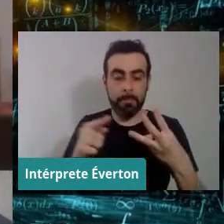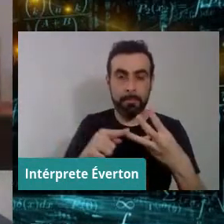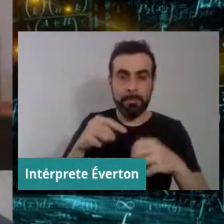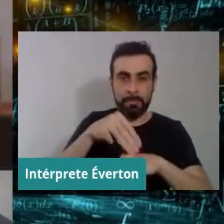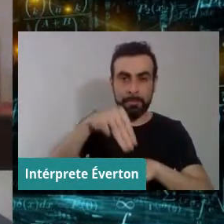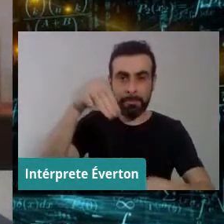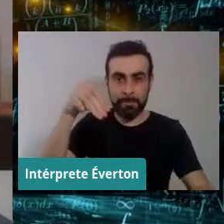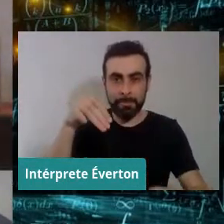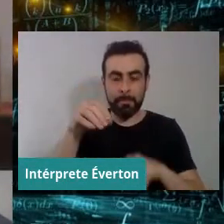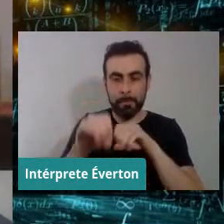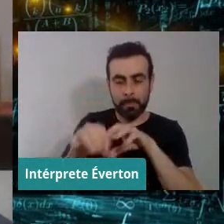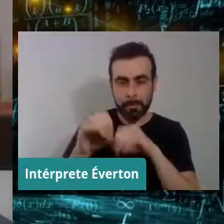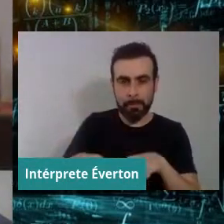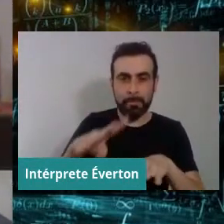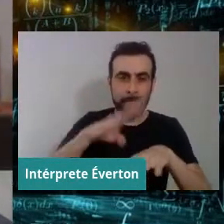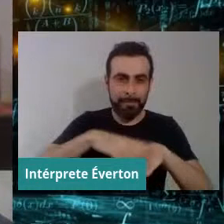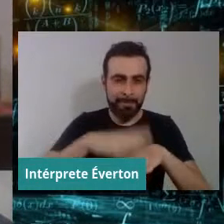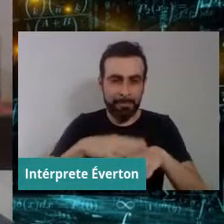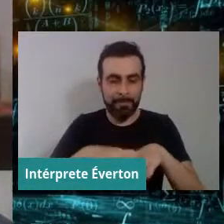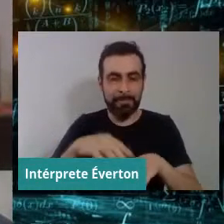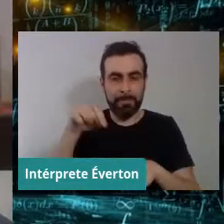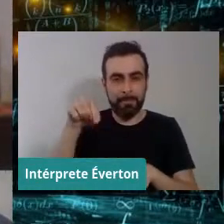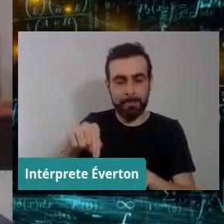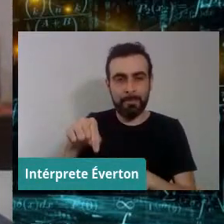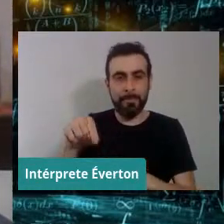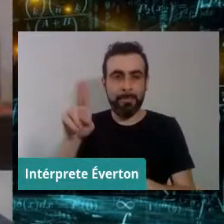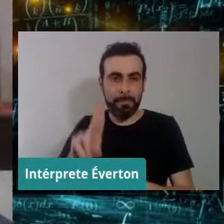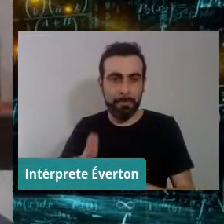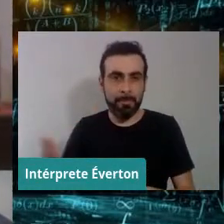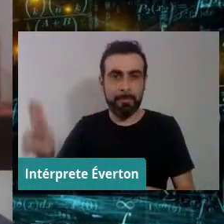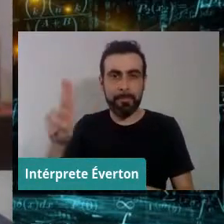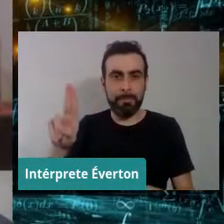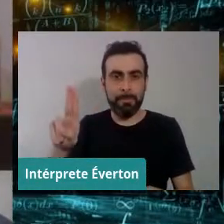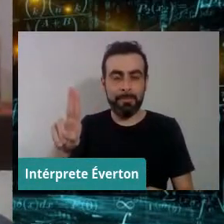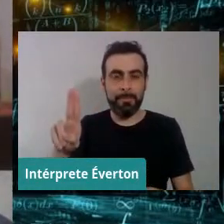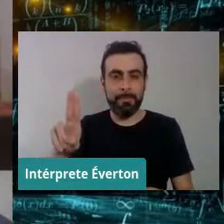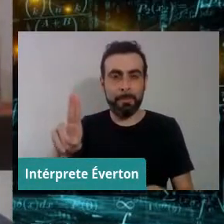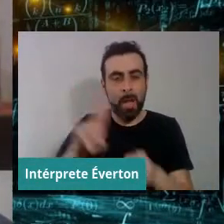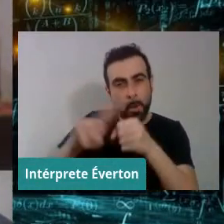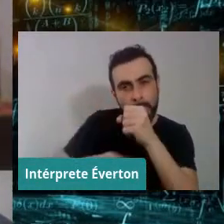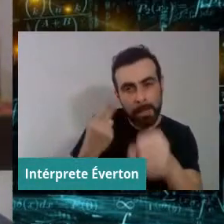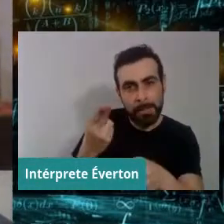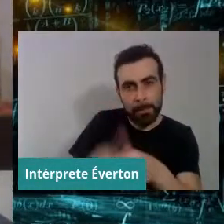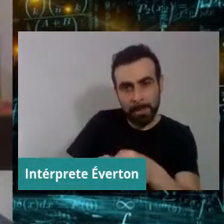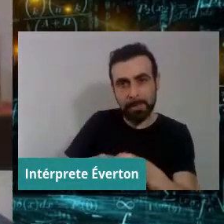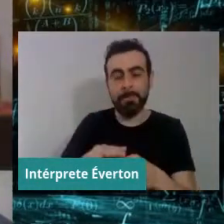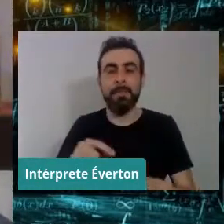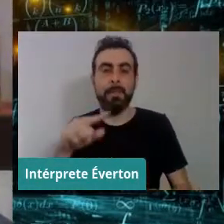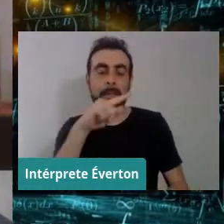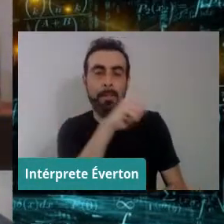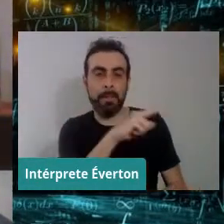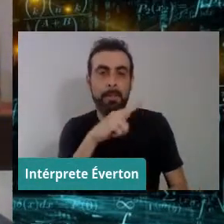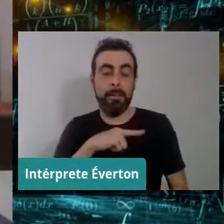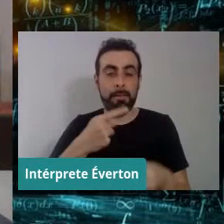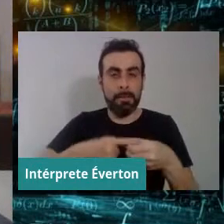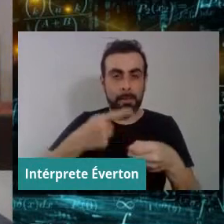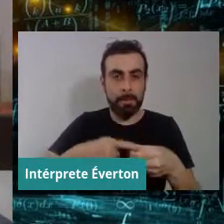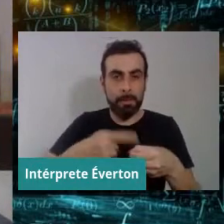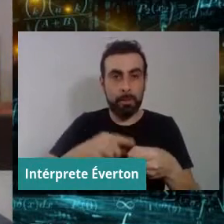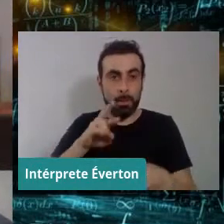Educação Matemática pela Universidade Estadual Paulista, Júlio de Mesquita Filho, UNESP de Rio Claro,